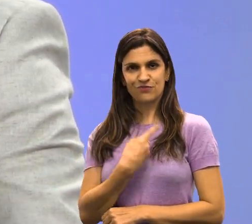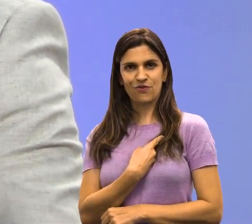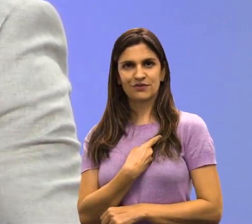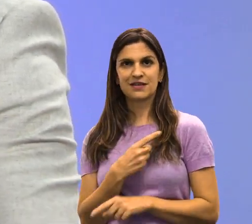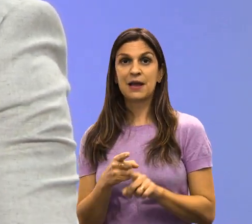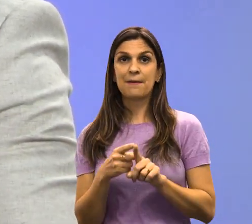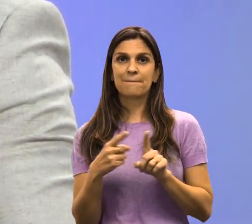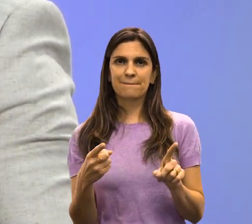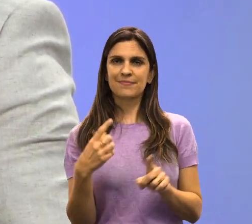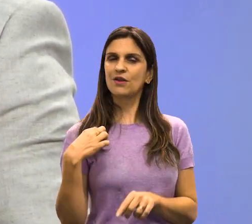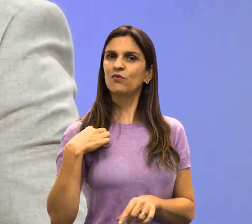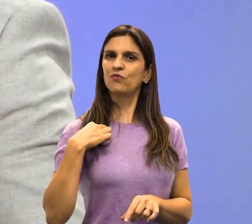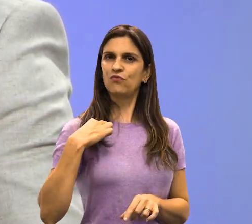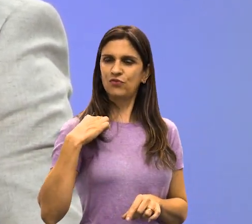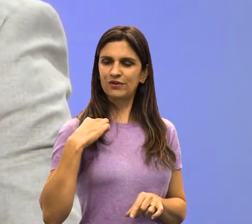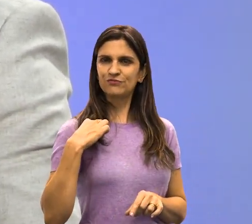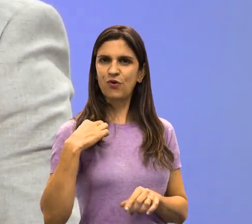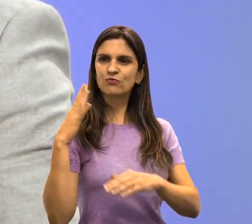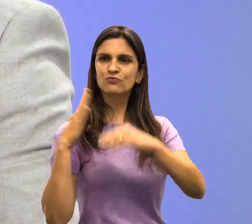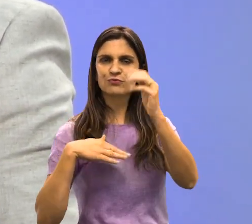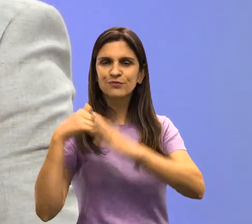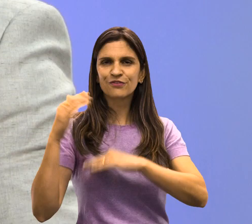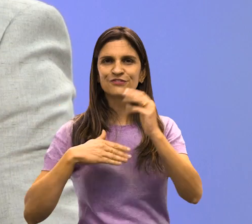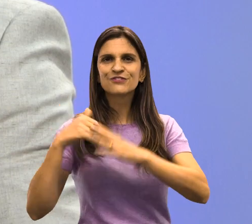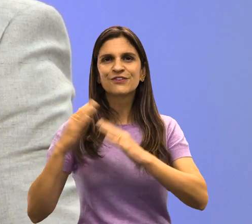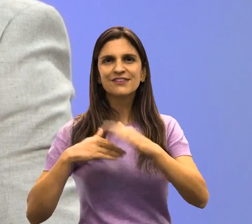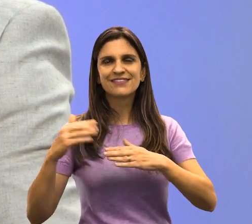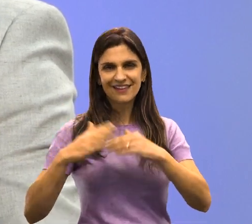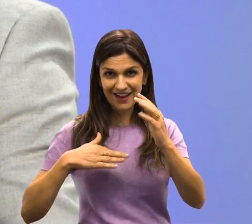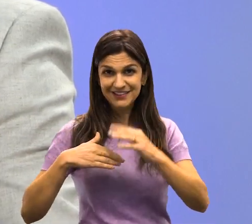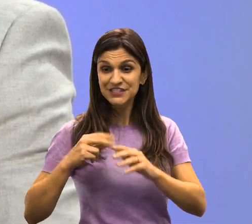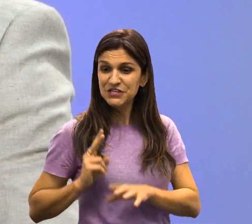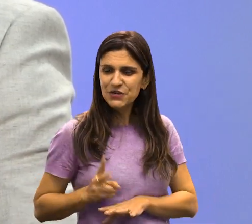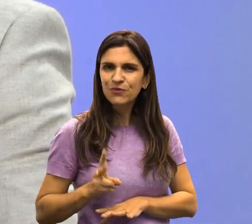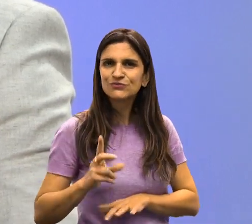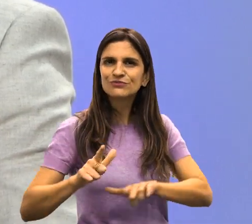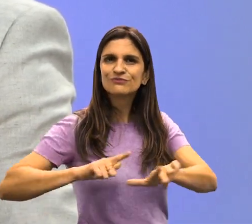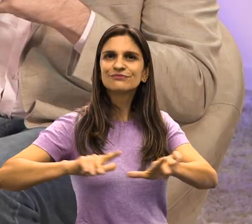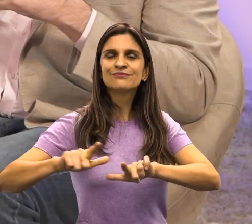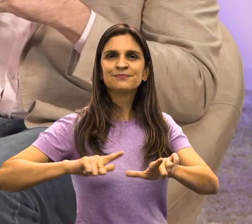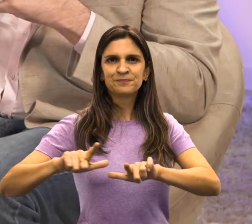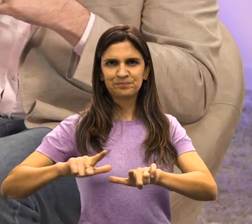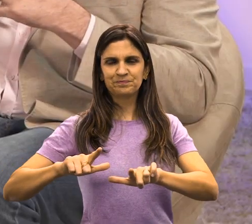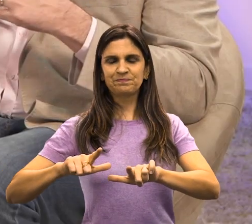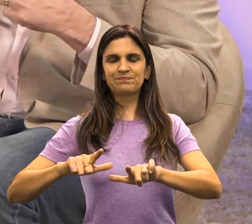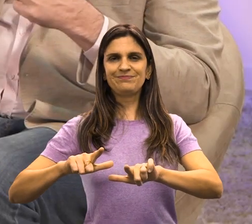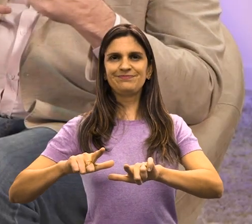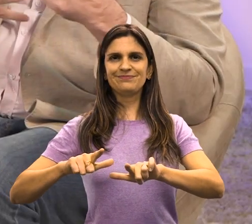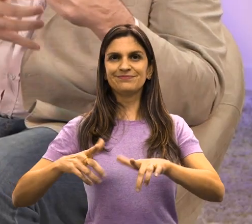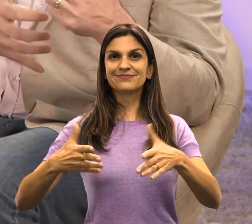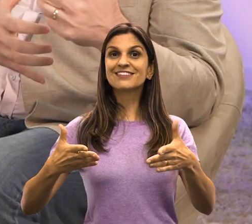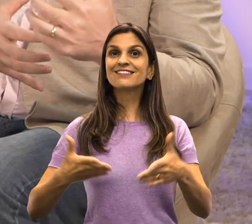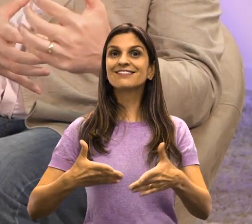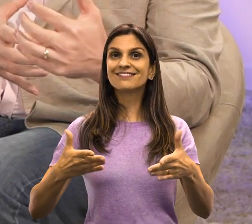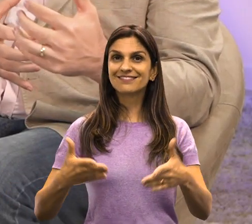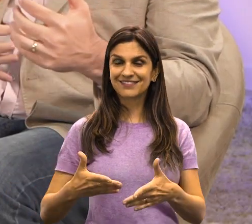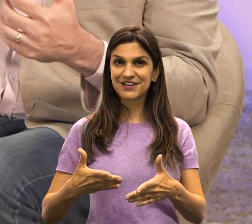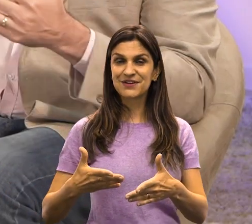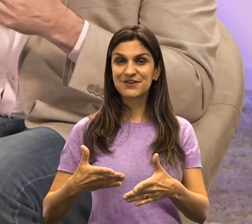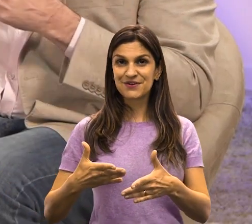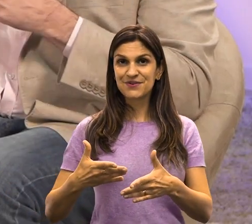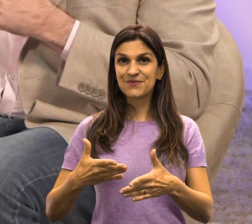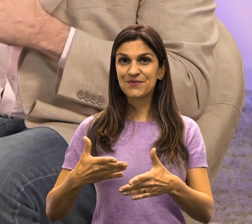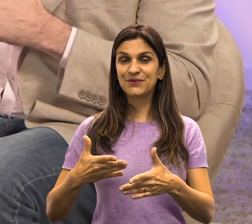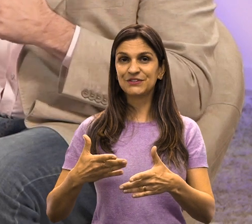os voluntários são os que tocam, sabe? Abraçaram a causa mesmo. Eles abraçaram e hoje, eu estando presente